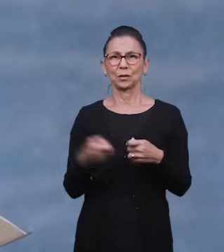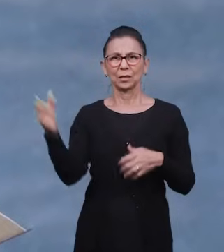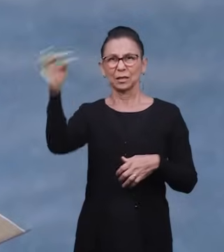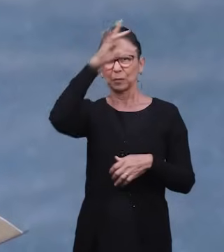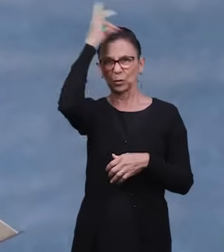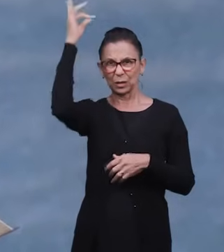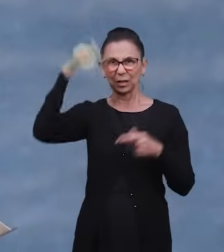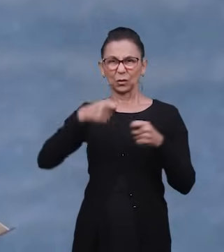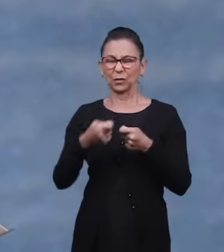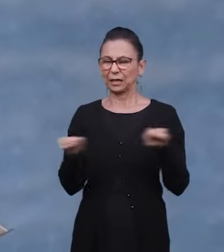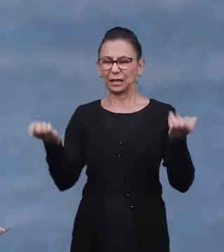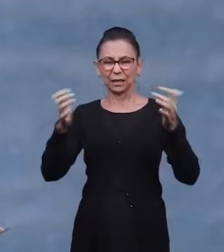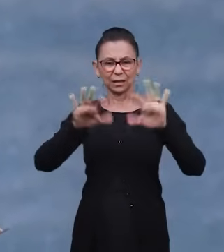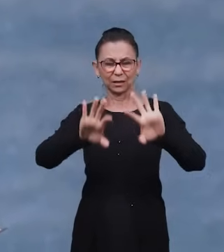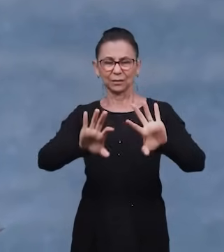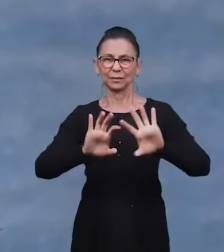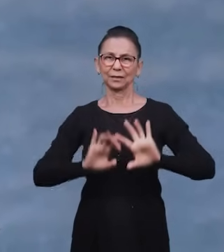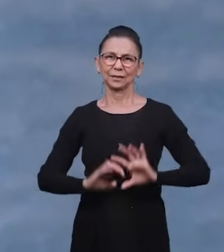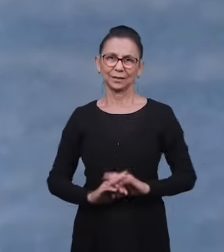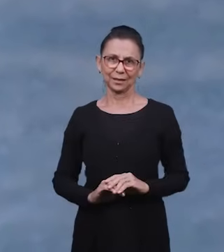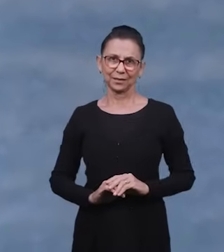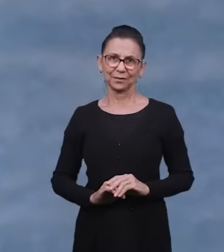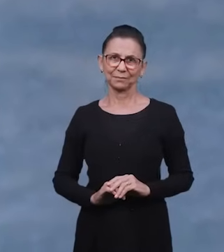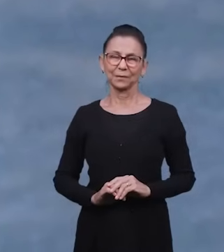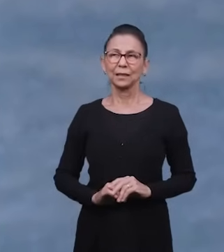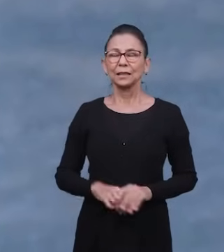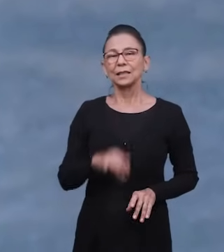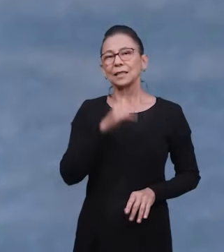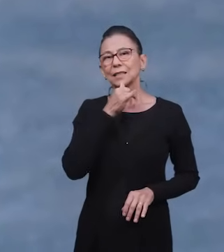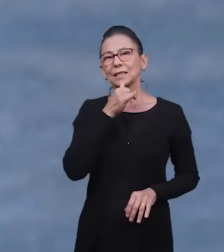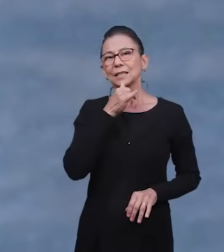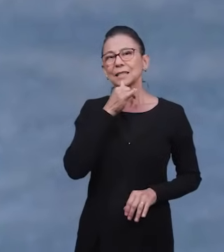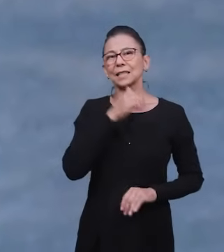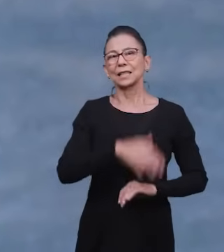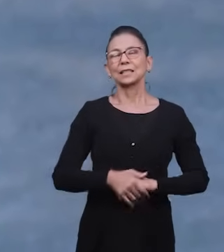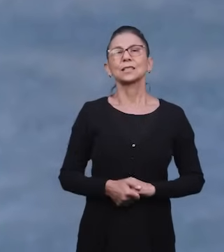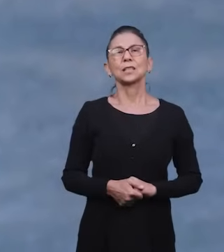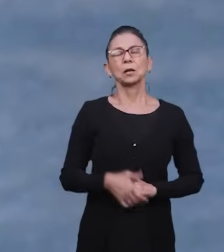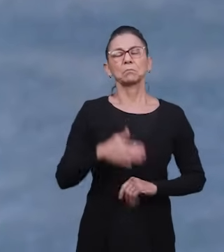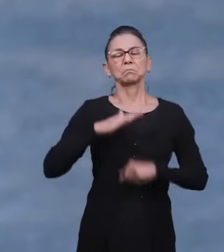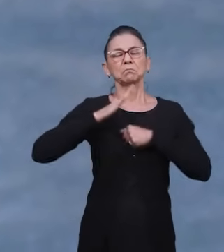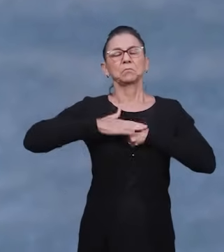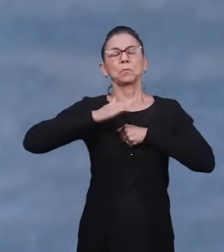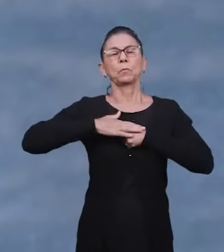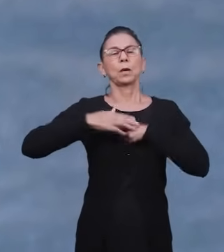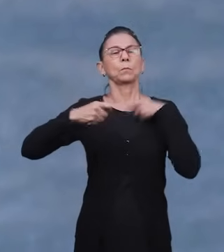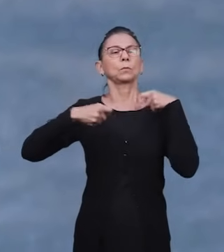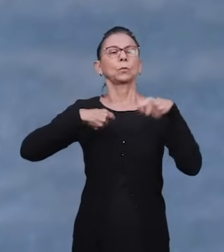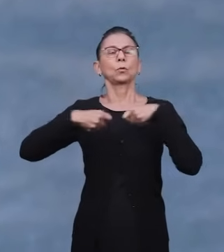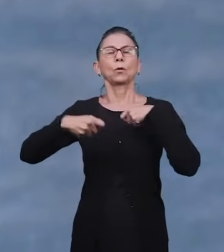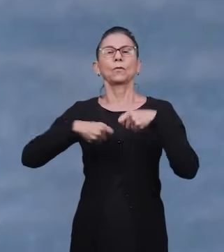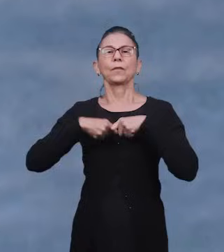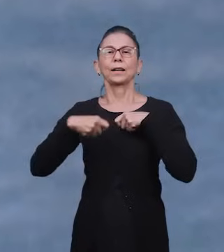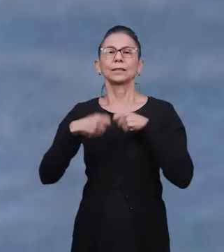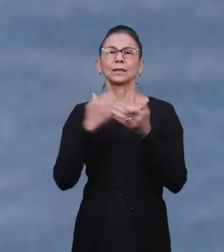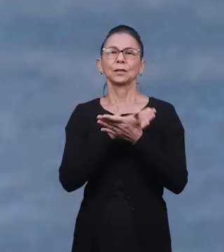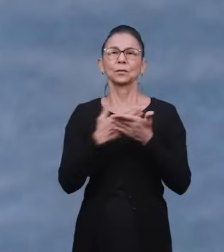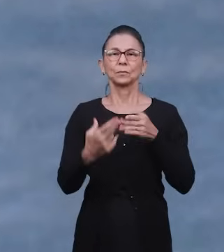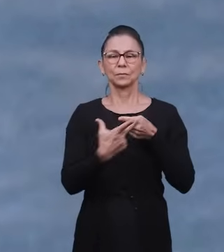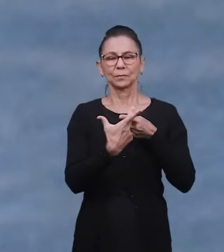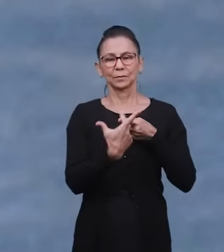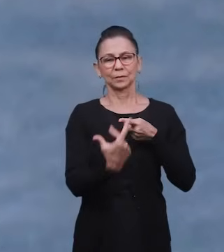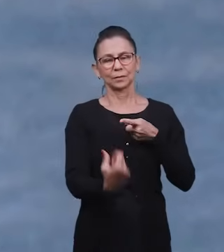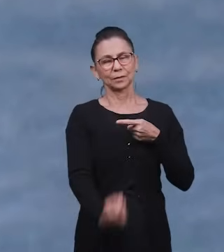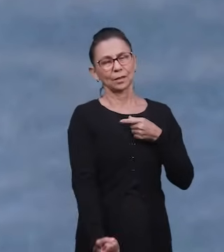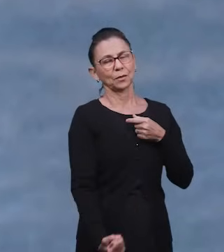mais o governo do Espírito Santo. Então ele tem algo que ele acha na vida dele, e ele quer se autogovernar. Aí vem a